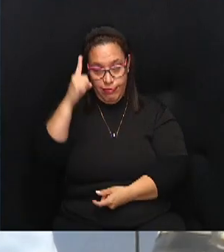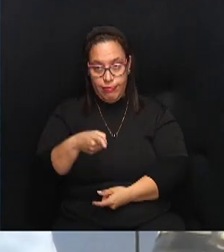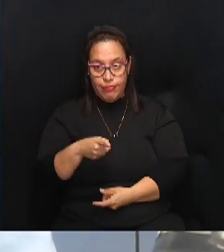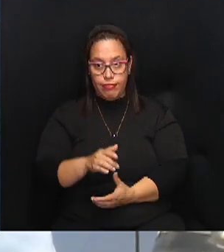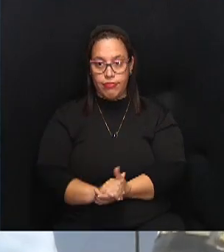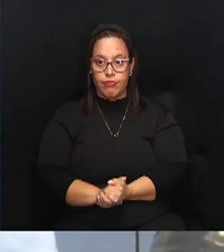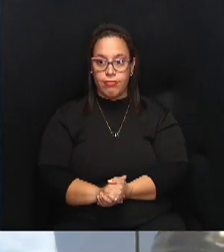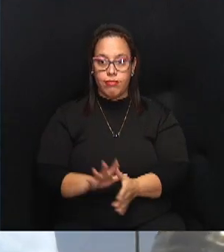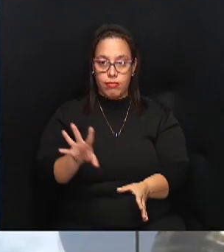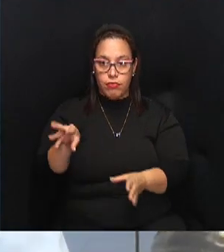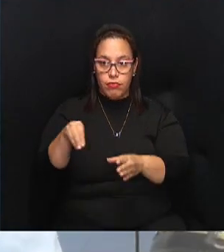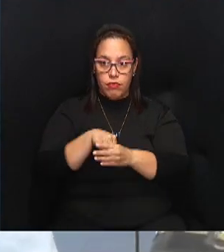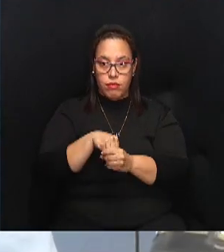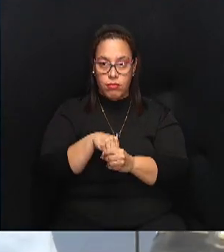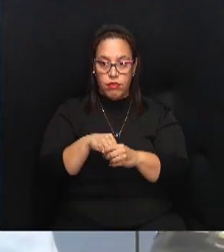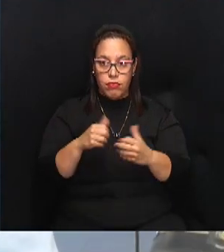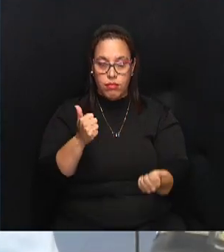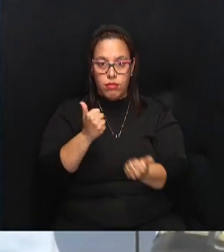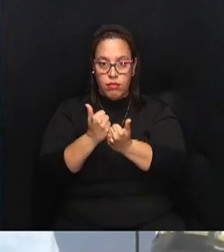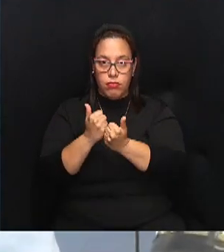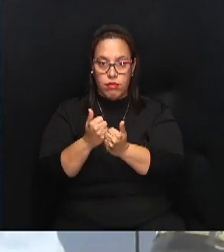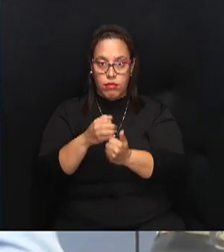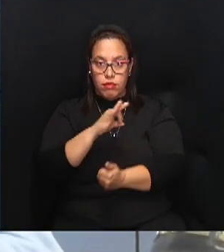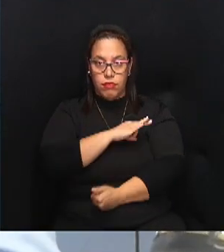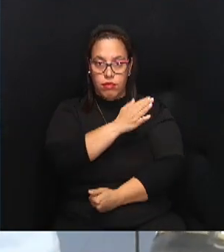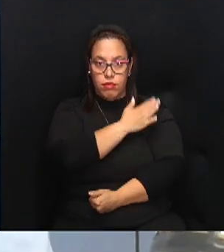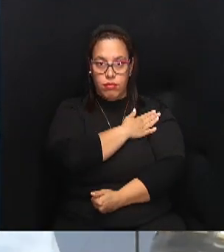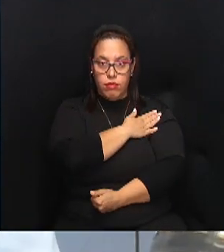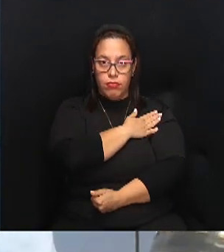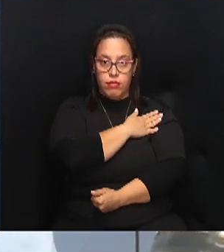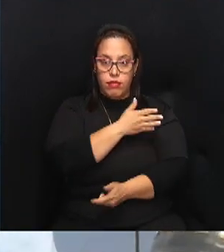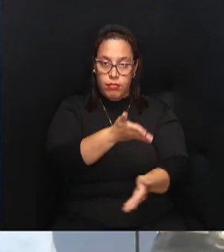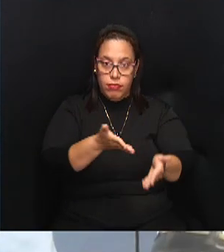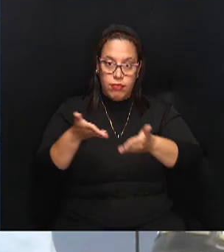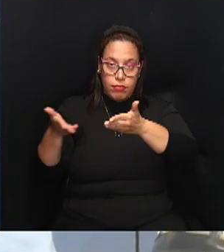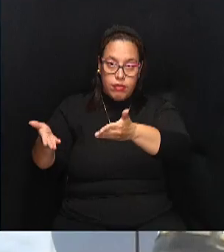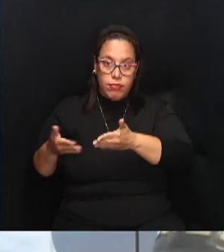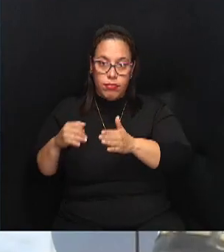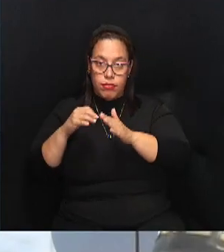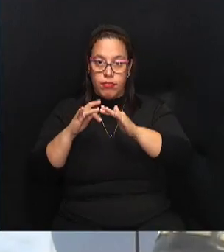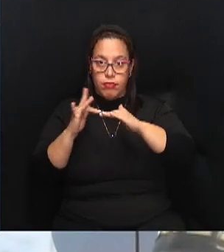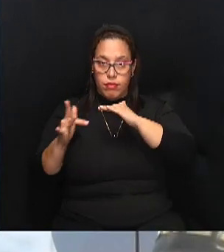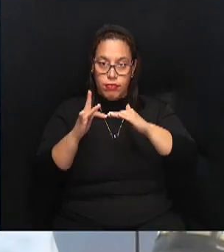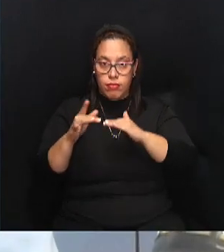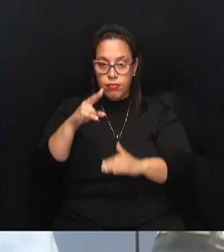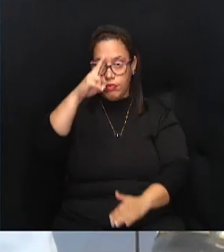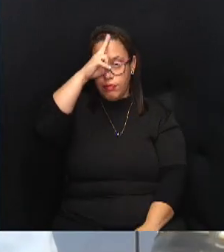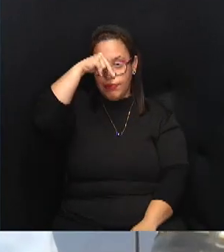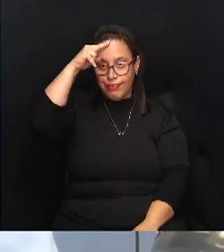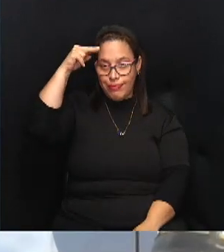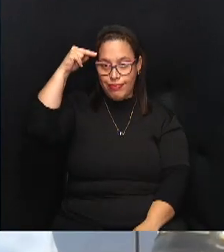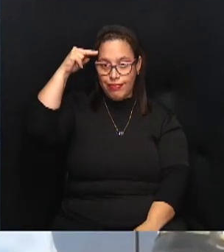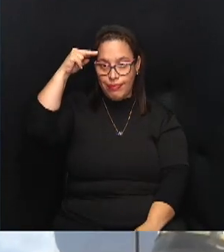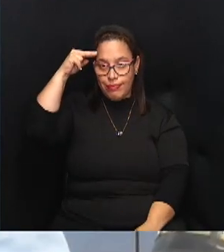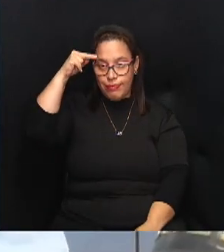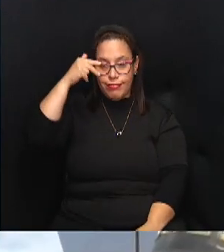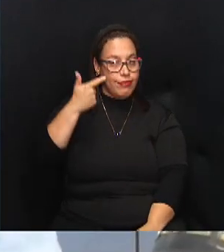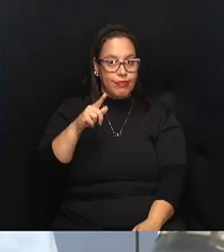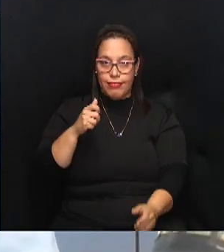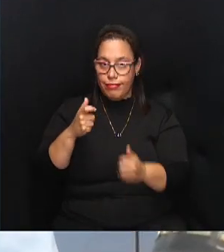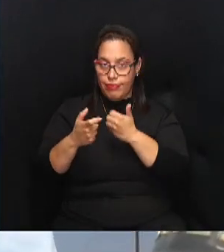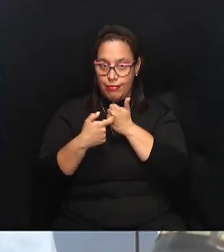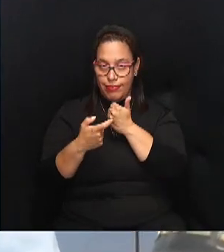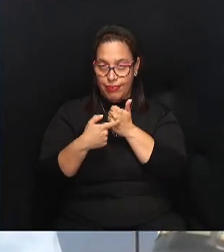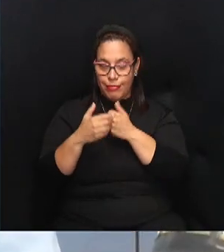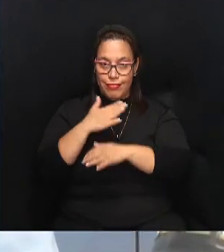de implementar essa parceria com a Polícia Militar. E deixar o convite para as nossas redes sociais, @Nick Schneider. Se você ainda não nos segue, será